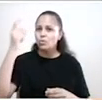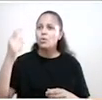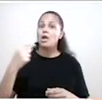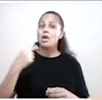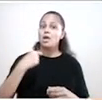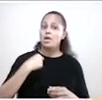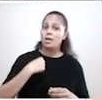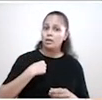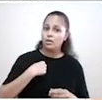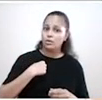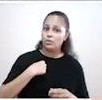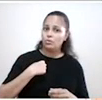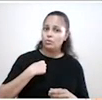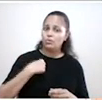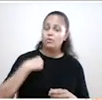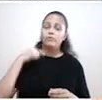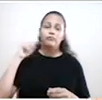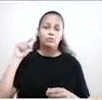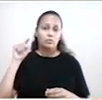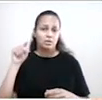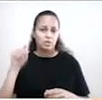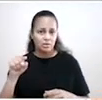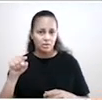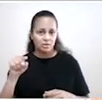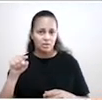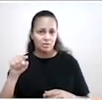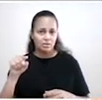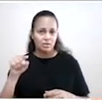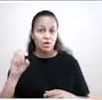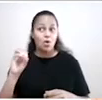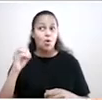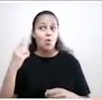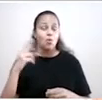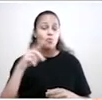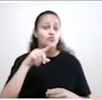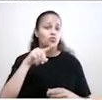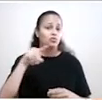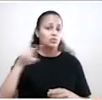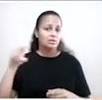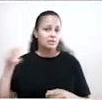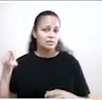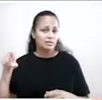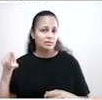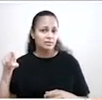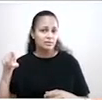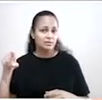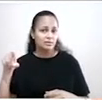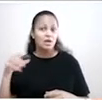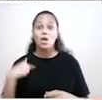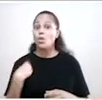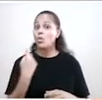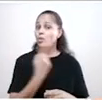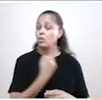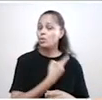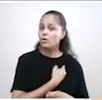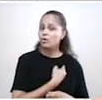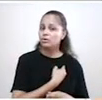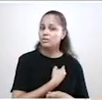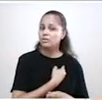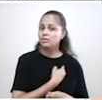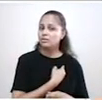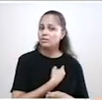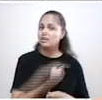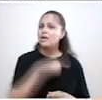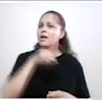I, eu, you, que é você ou vocês, we, nós, e